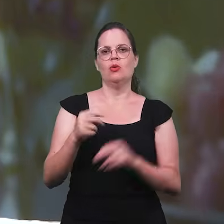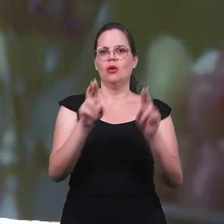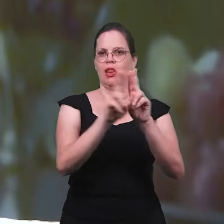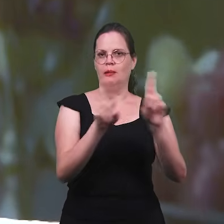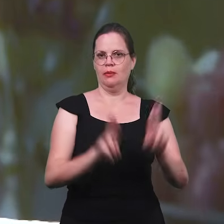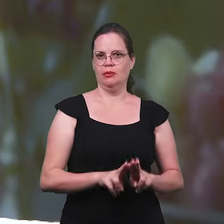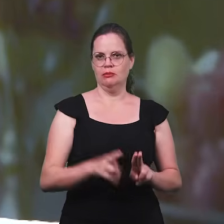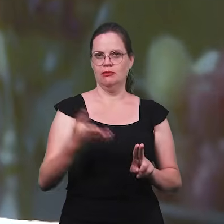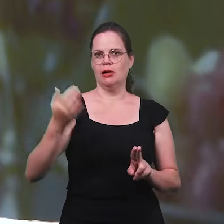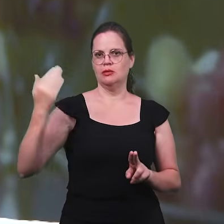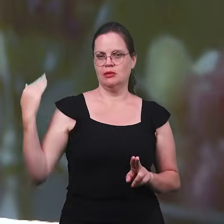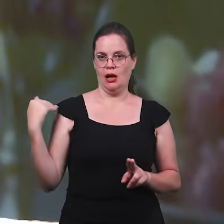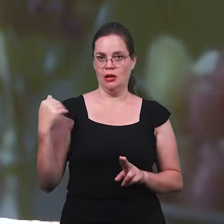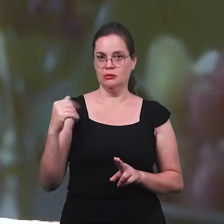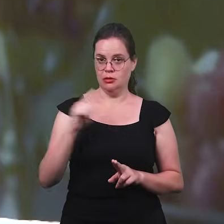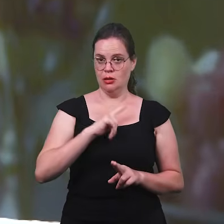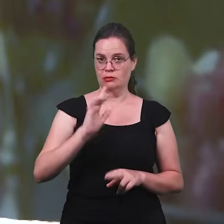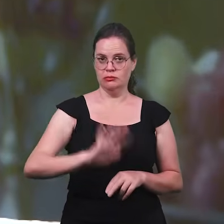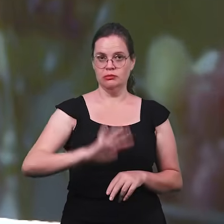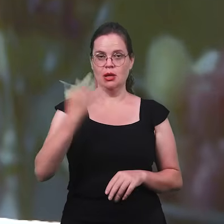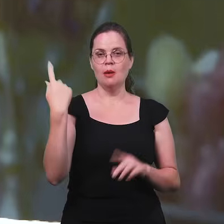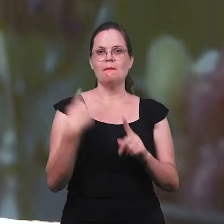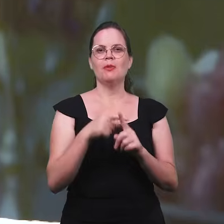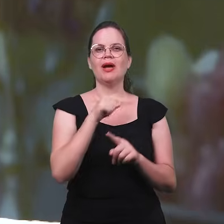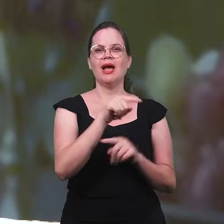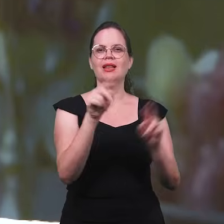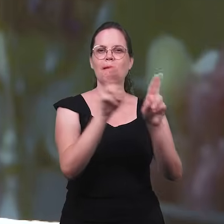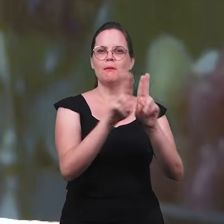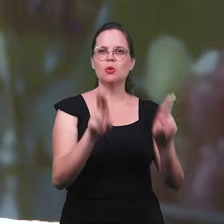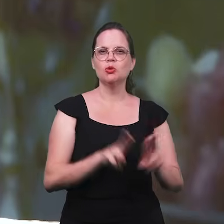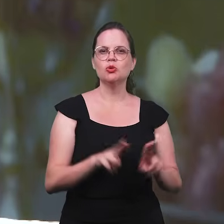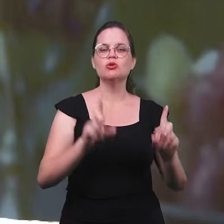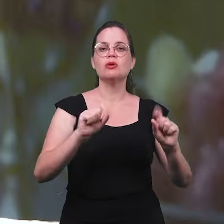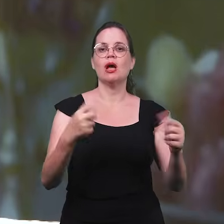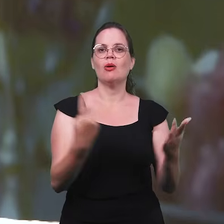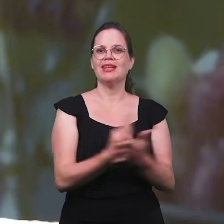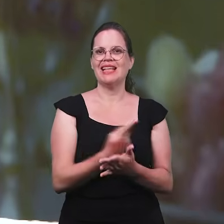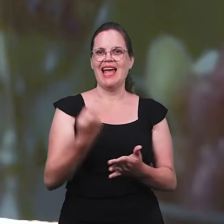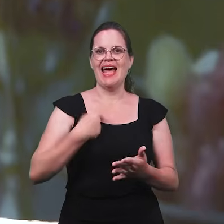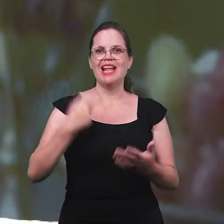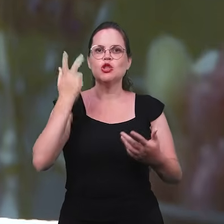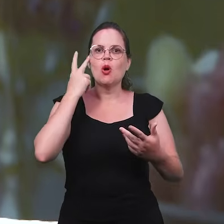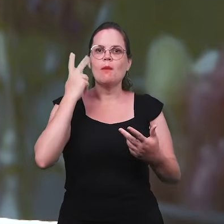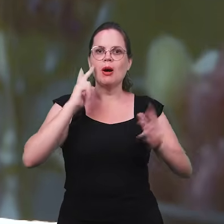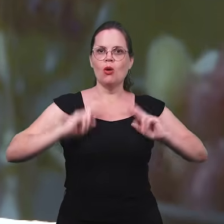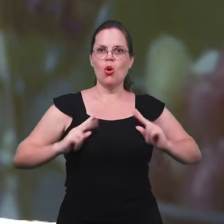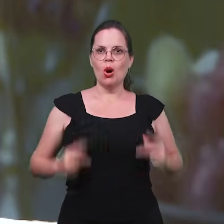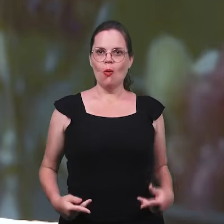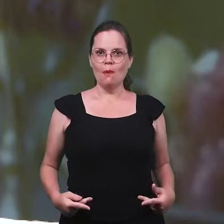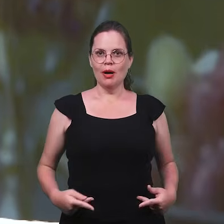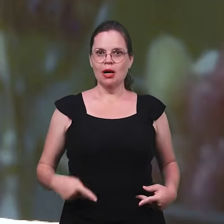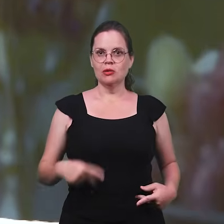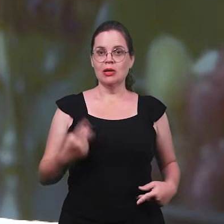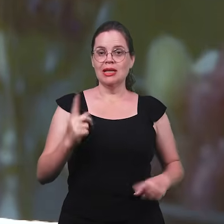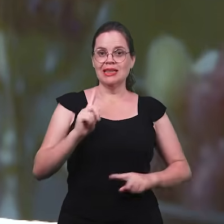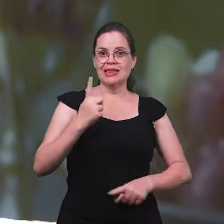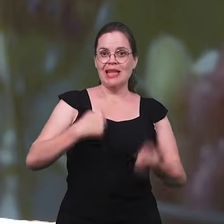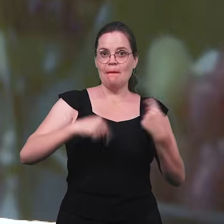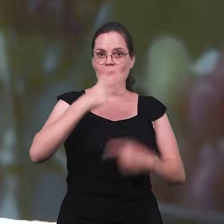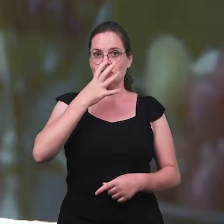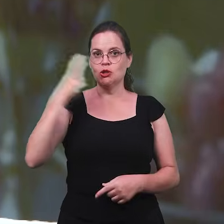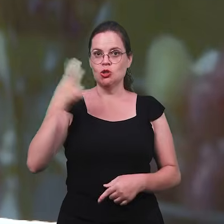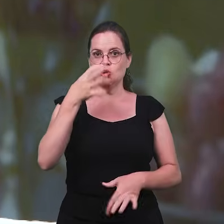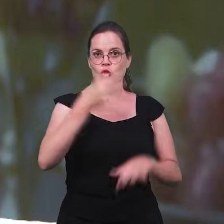Nabucodonosor, dele ter passado 7 anos como um animal, não é